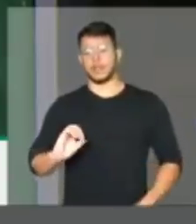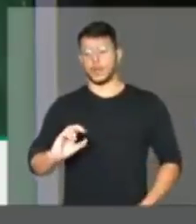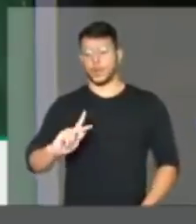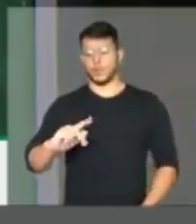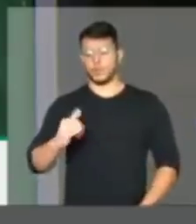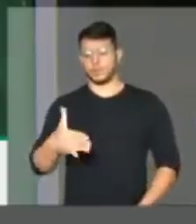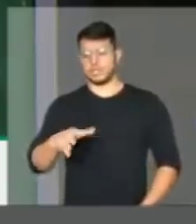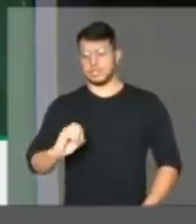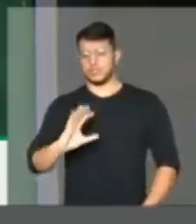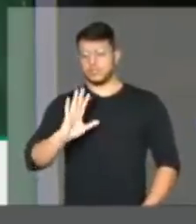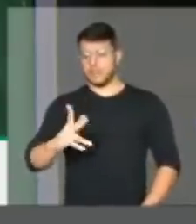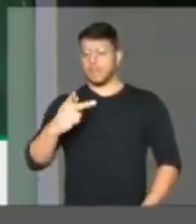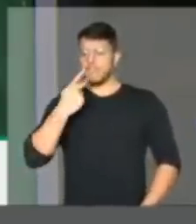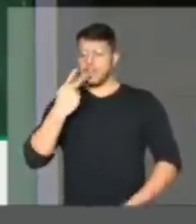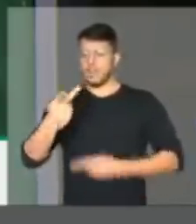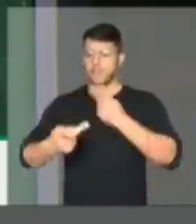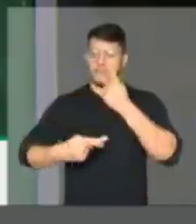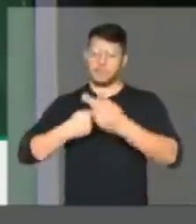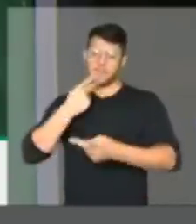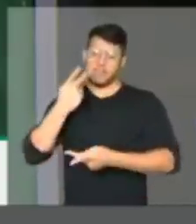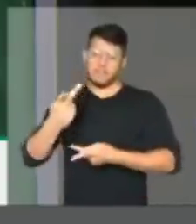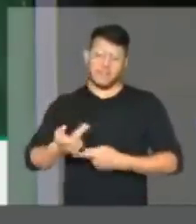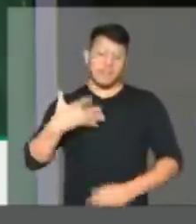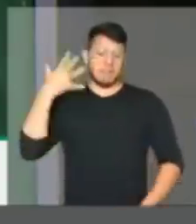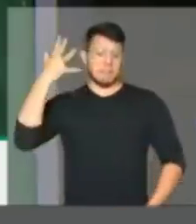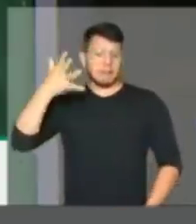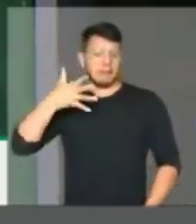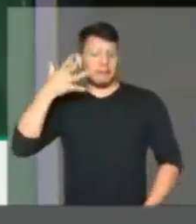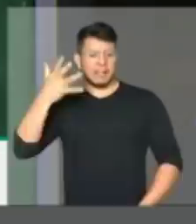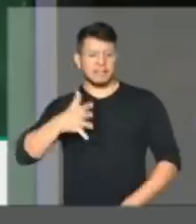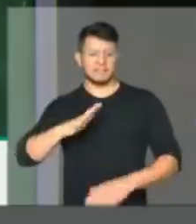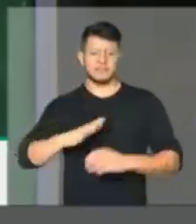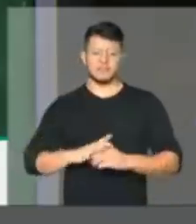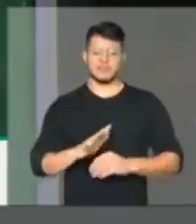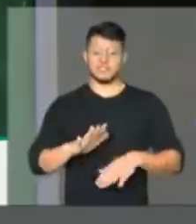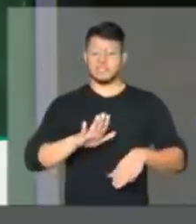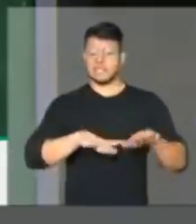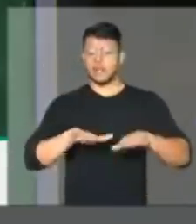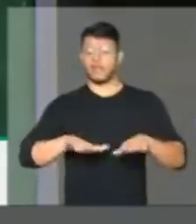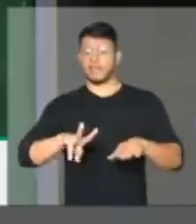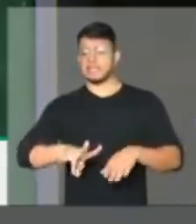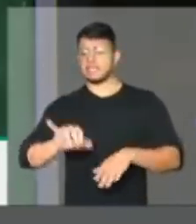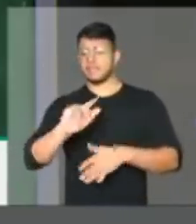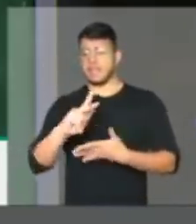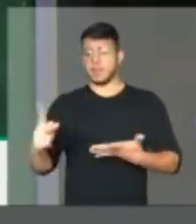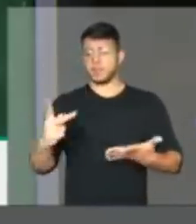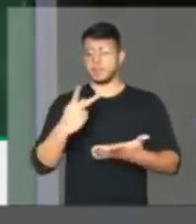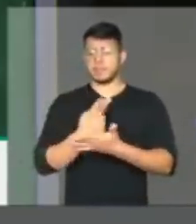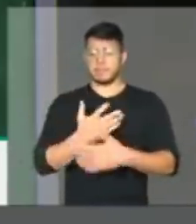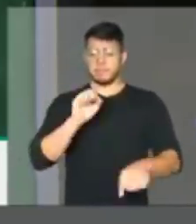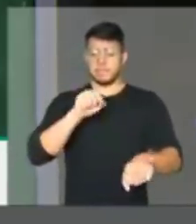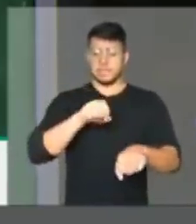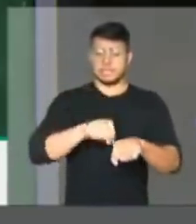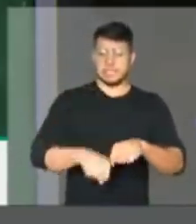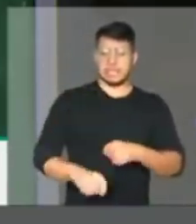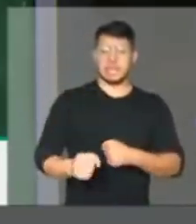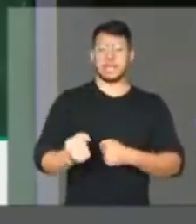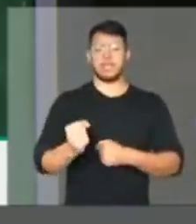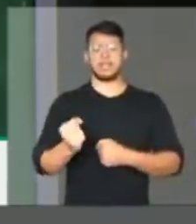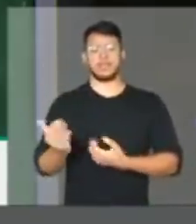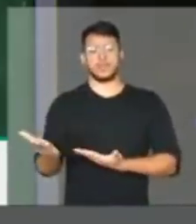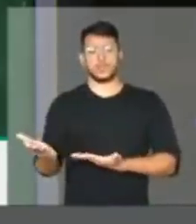senhor presidente, dia após dia, da promoção de um suposto genocídio da juventude negra da